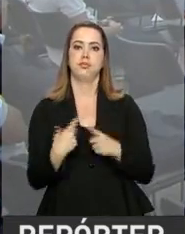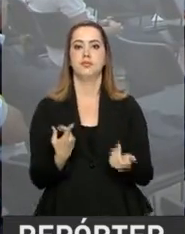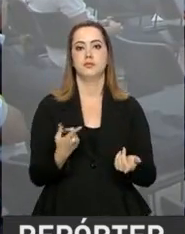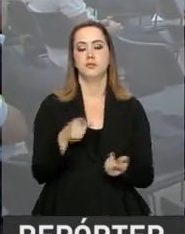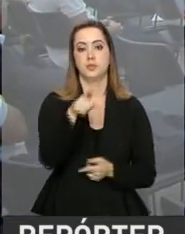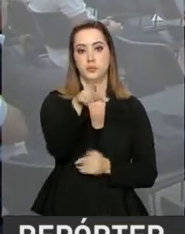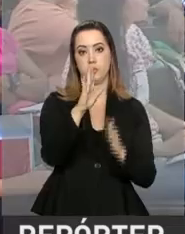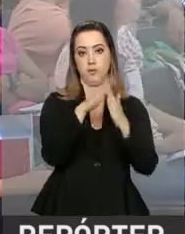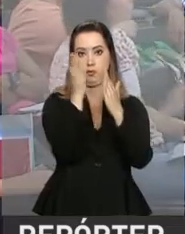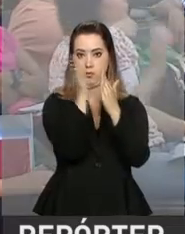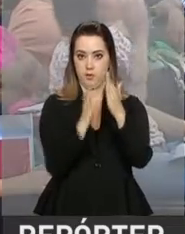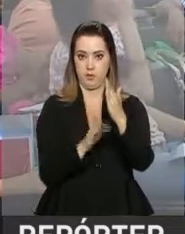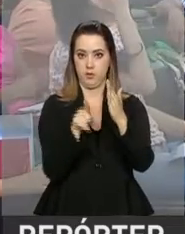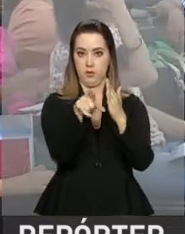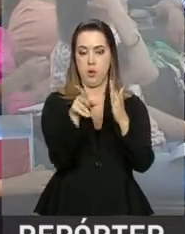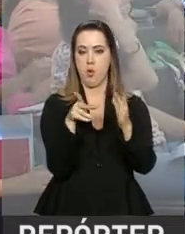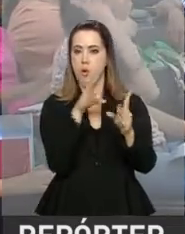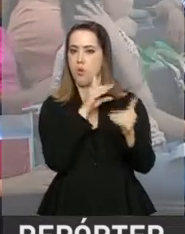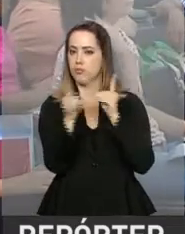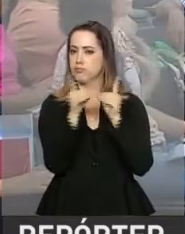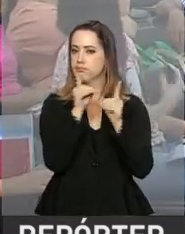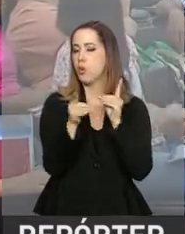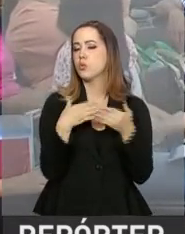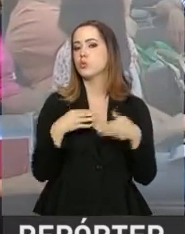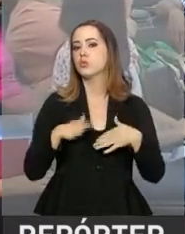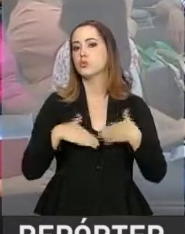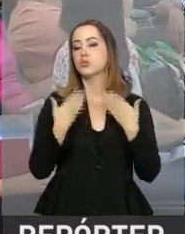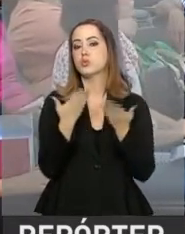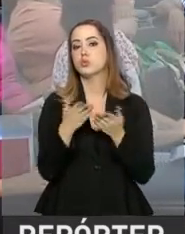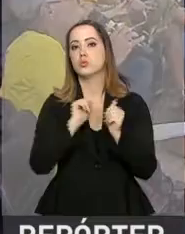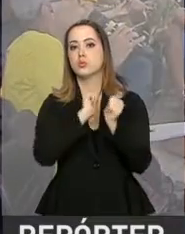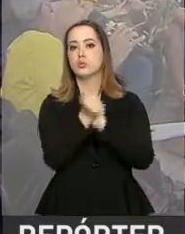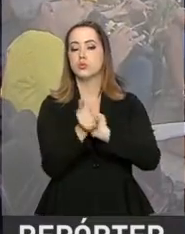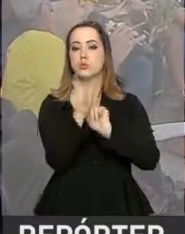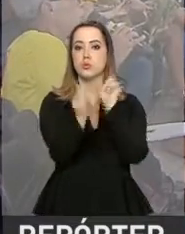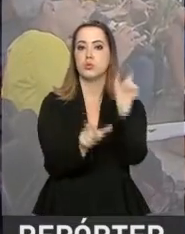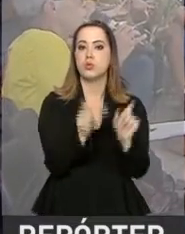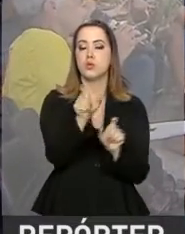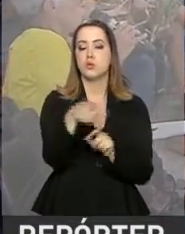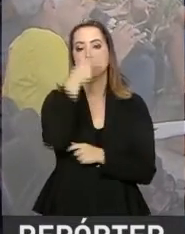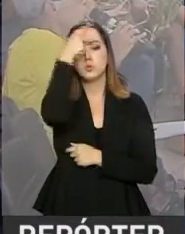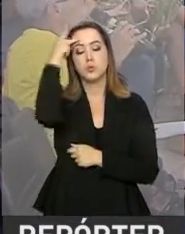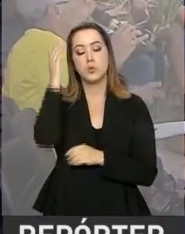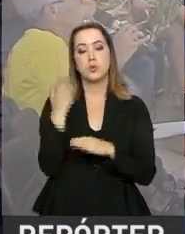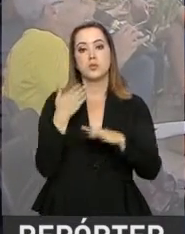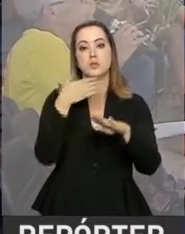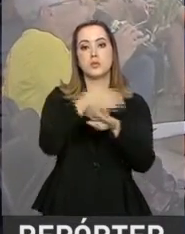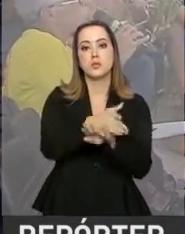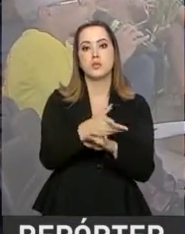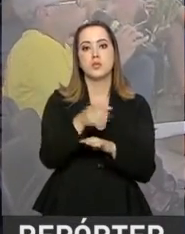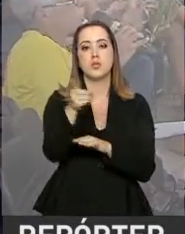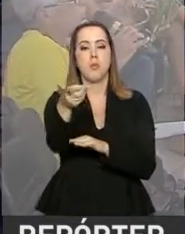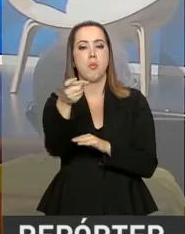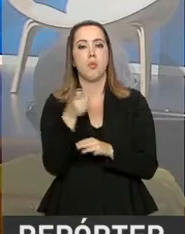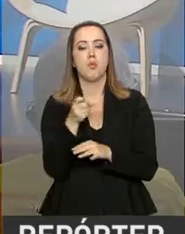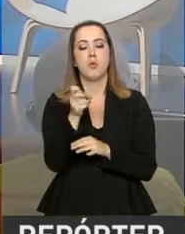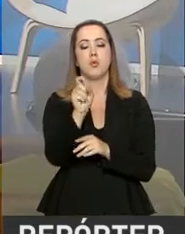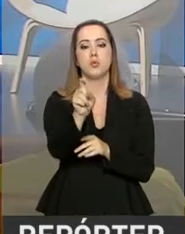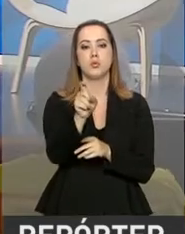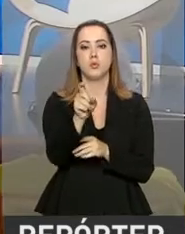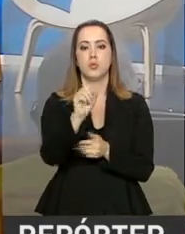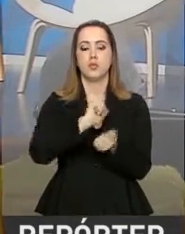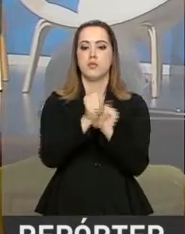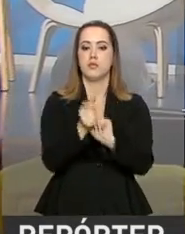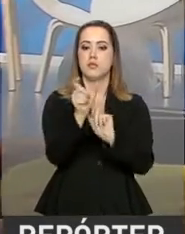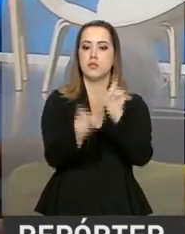Brasil, no Rio de Janeiro, discutiu os desafios para o esporte paralímpico, do qual participou o ex-atleta Luiz Cláudio.